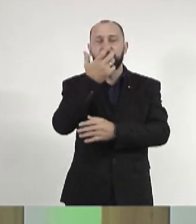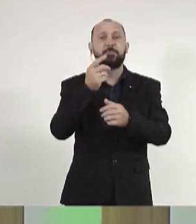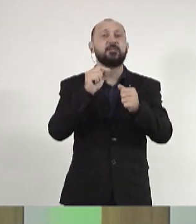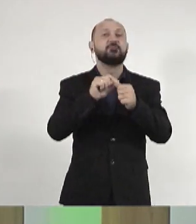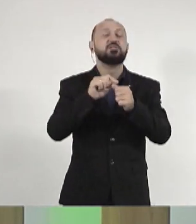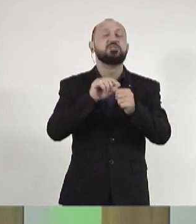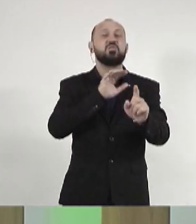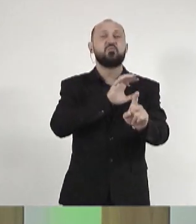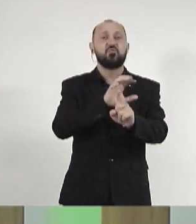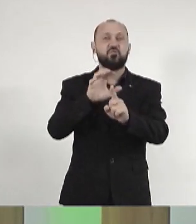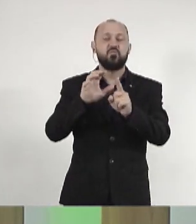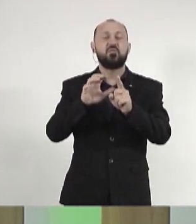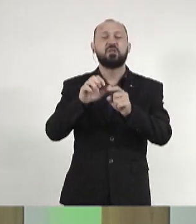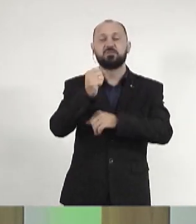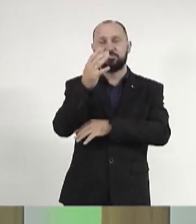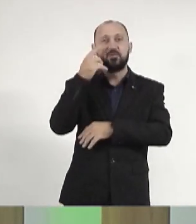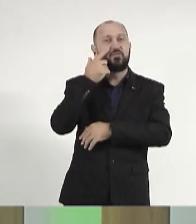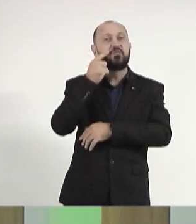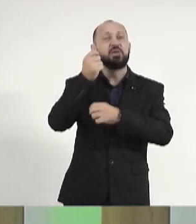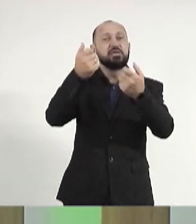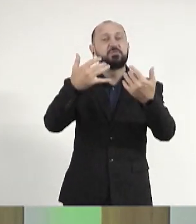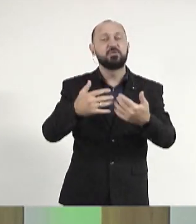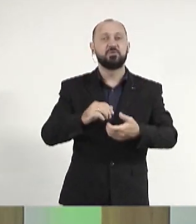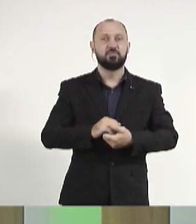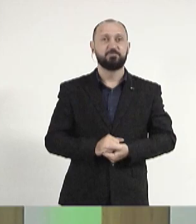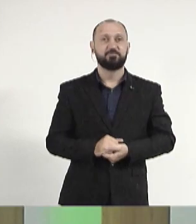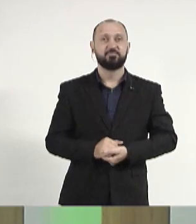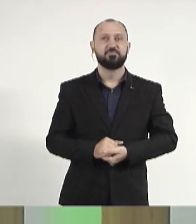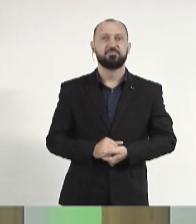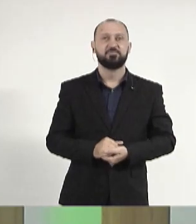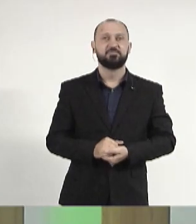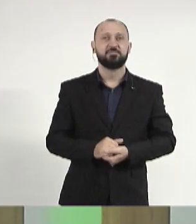gerando impactos também ambientais. Vamos conferir o que disse o deputado.